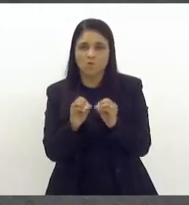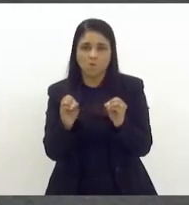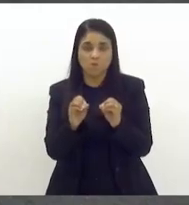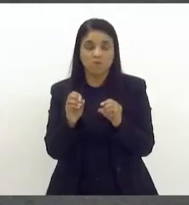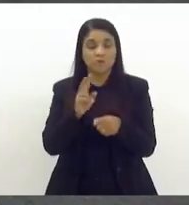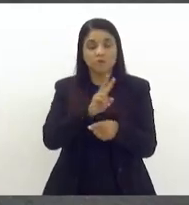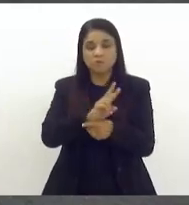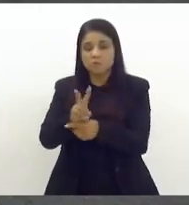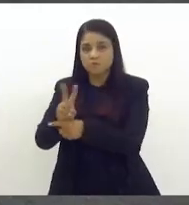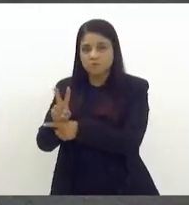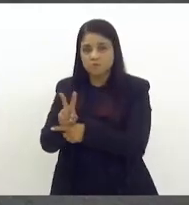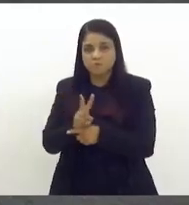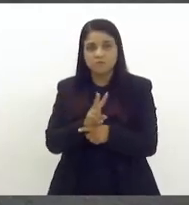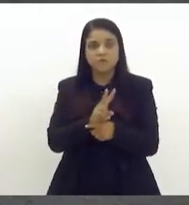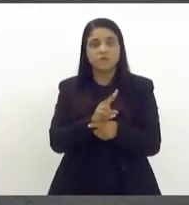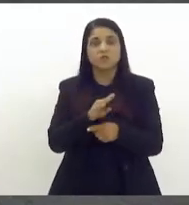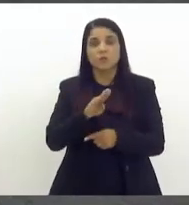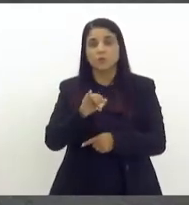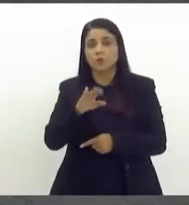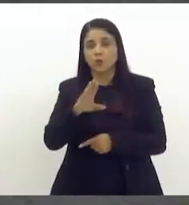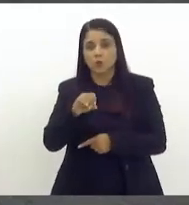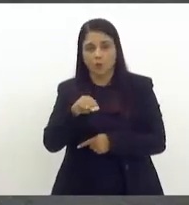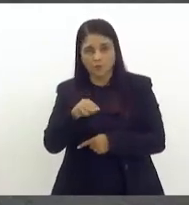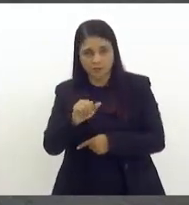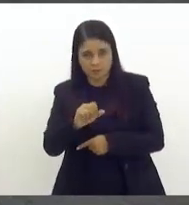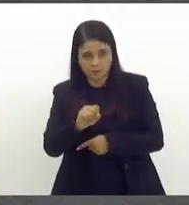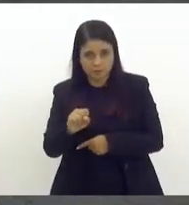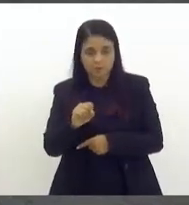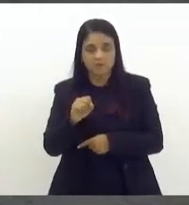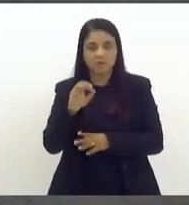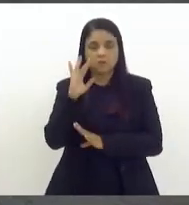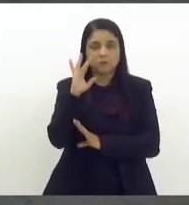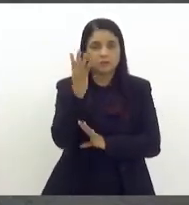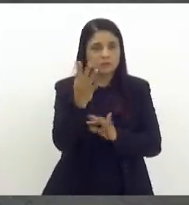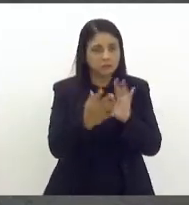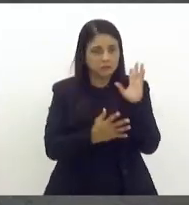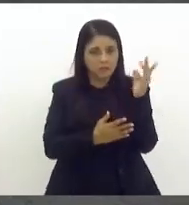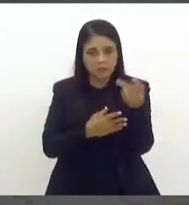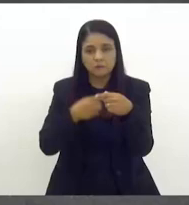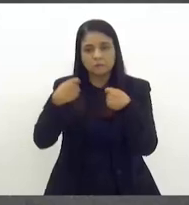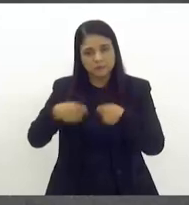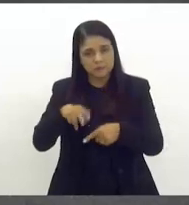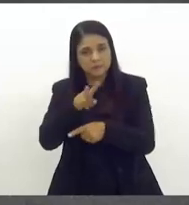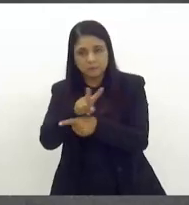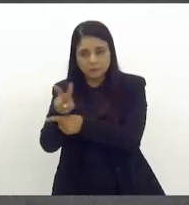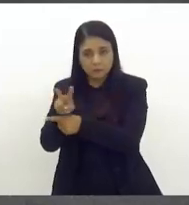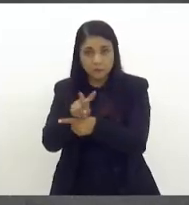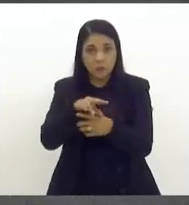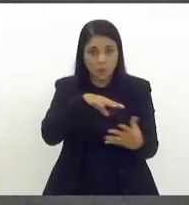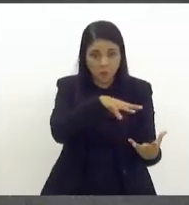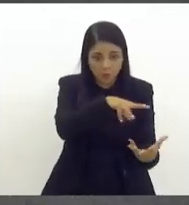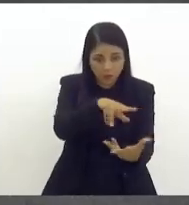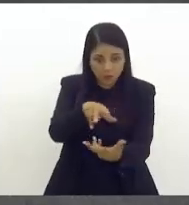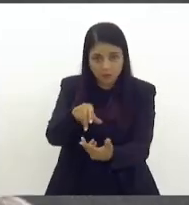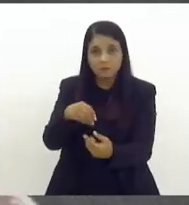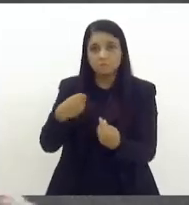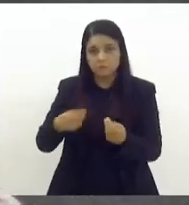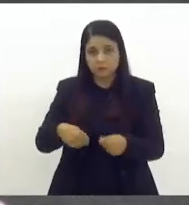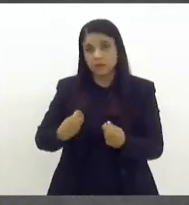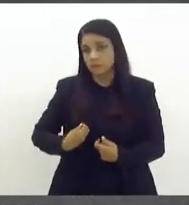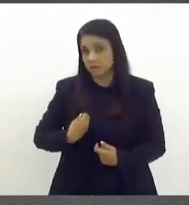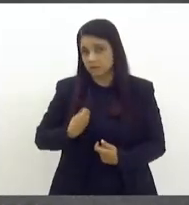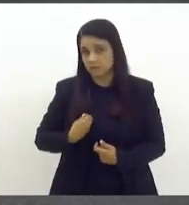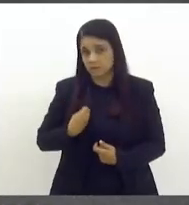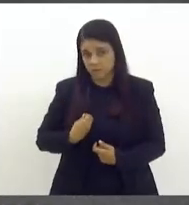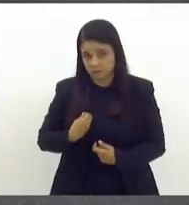a preservação dos nossos biomas do meio ambiente Porque sem planeta nós não teremos de vida e nós que lutamos